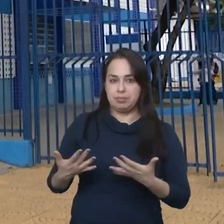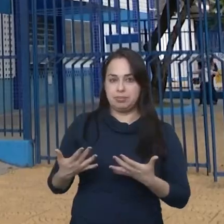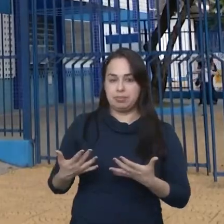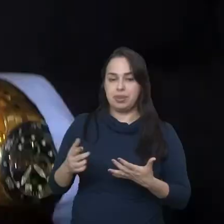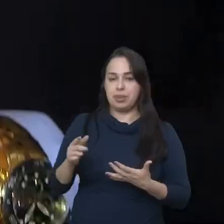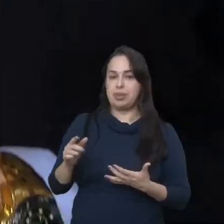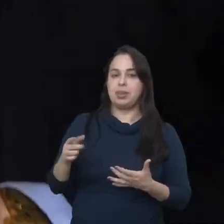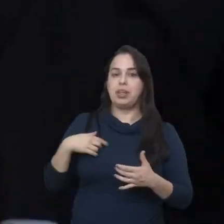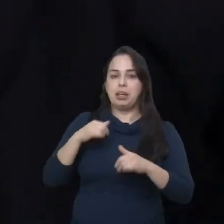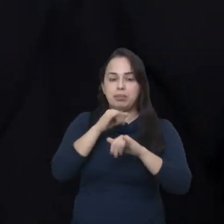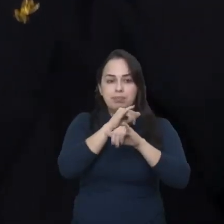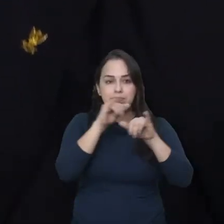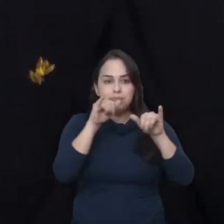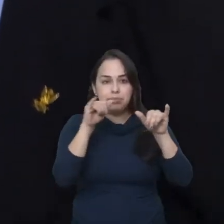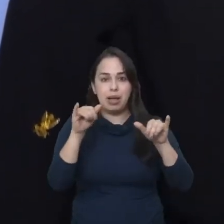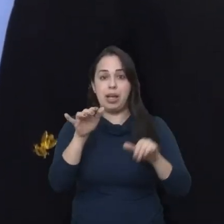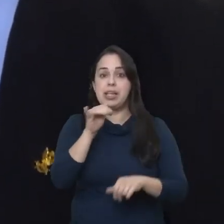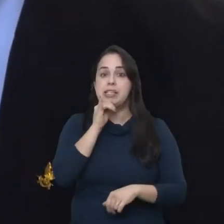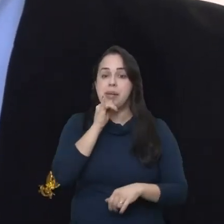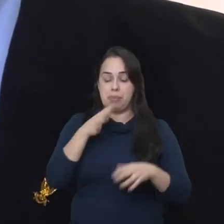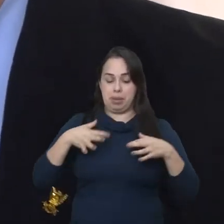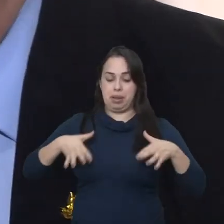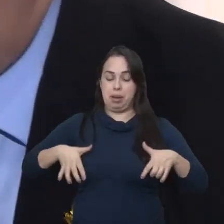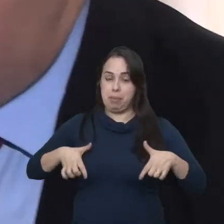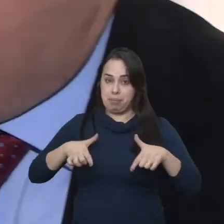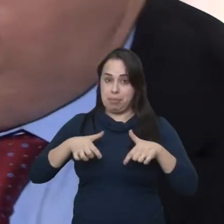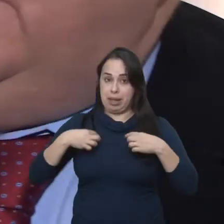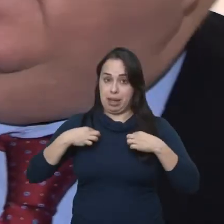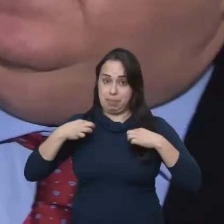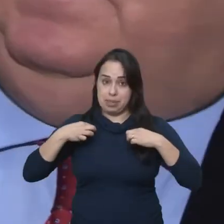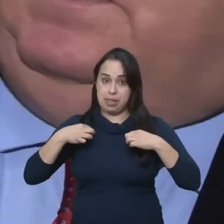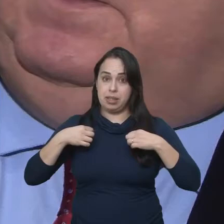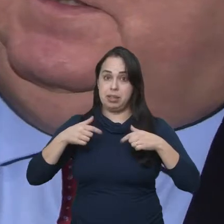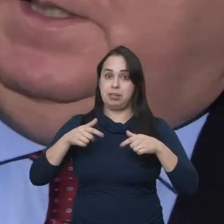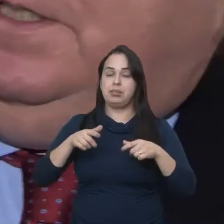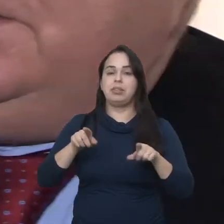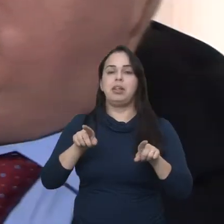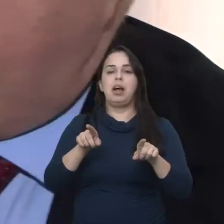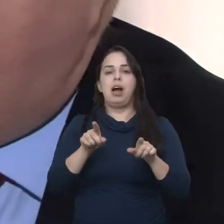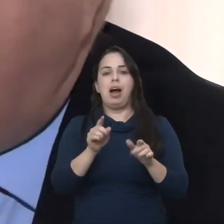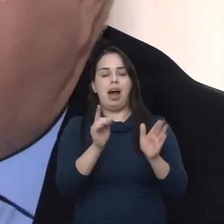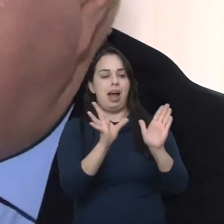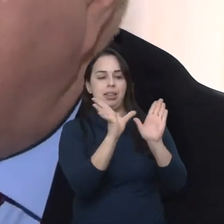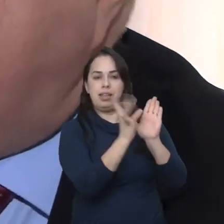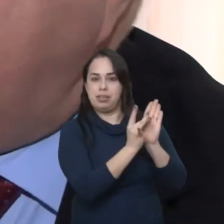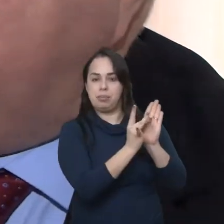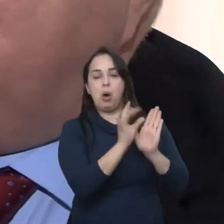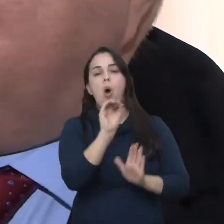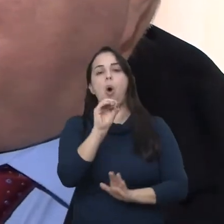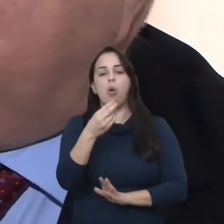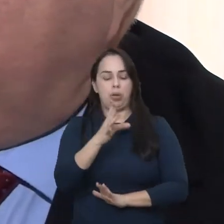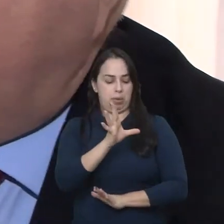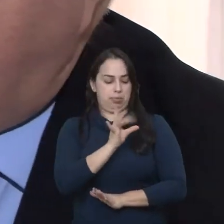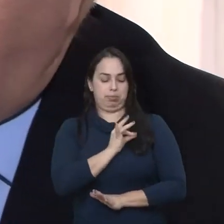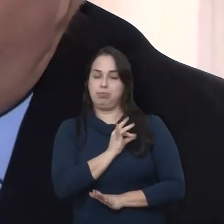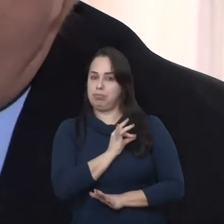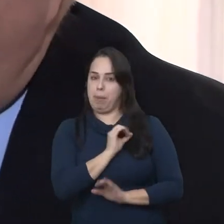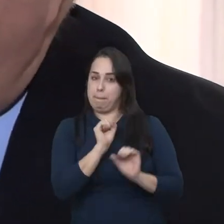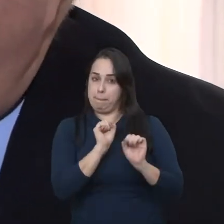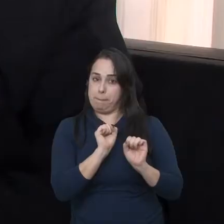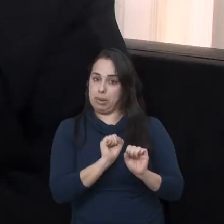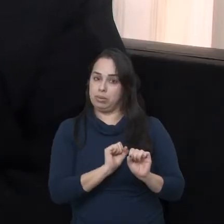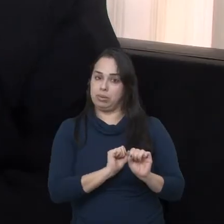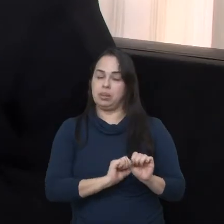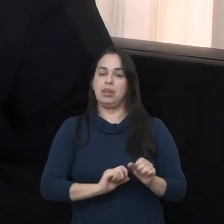será votado. O advogado explica que ela deve ser silenciosa, por meio do uso de camisetas, adesivos ou